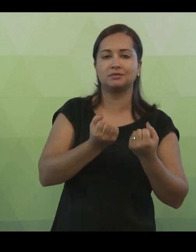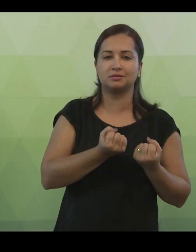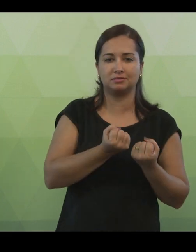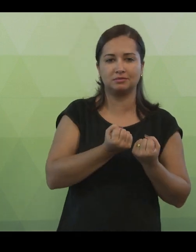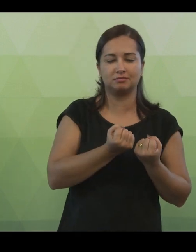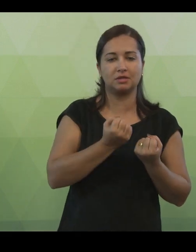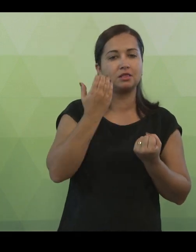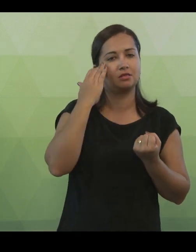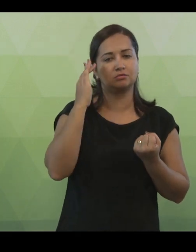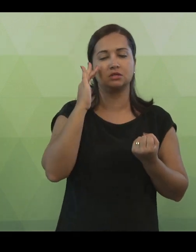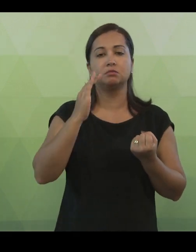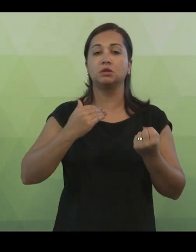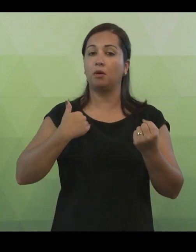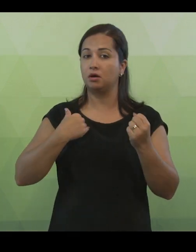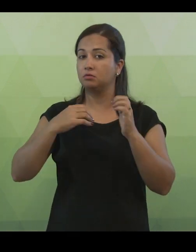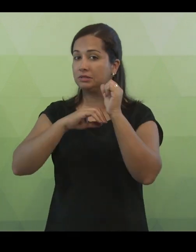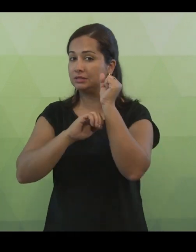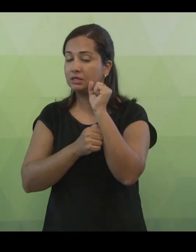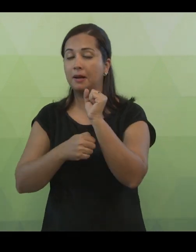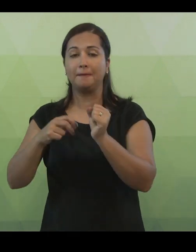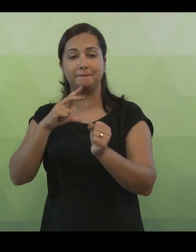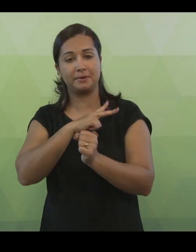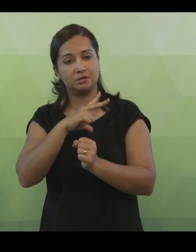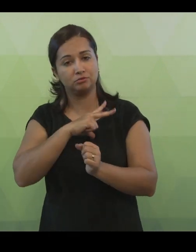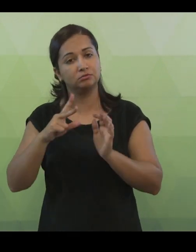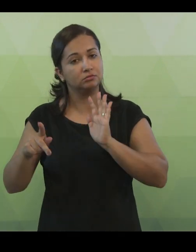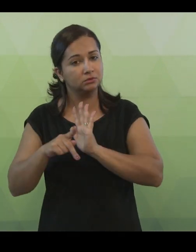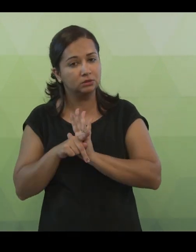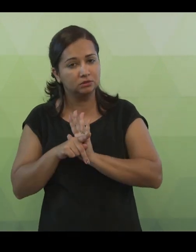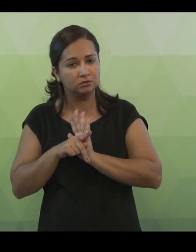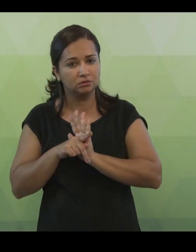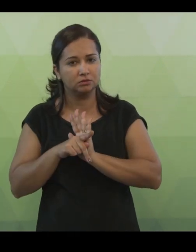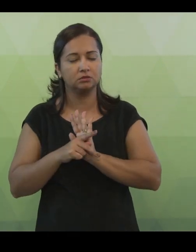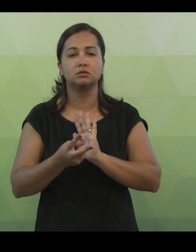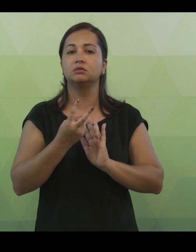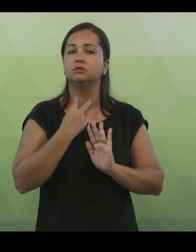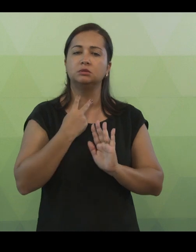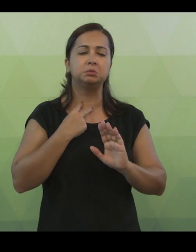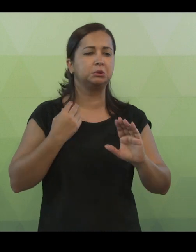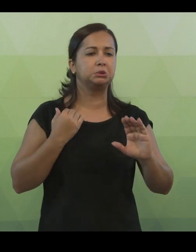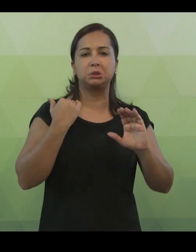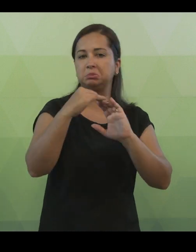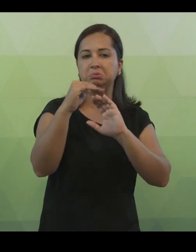dados pessoais, não mande, né, as senhas pessoais suas, né, por e-mail, se você não conhece a pessoa,